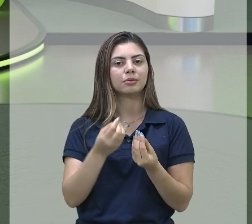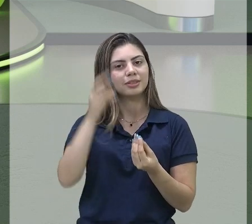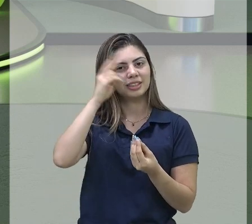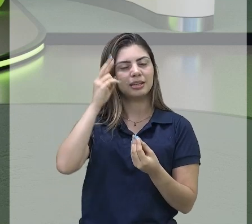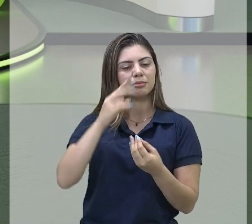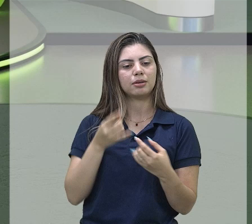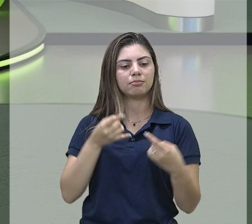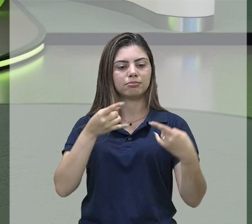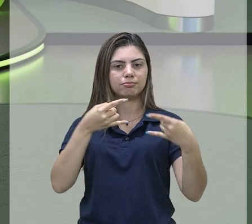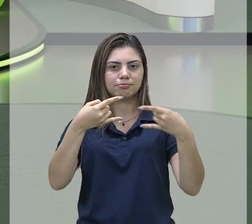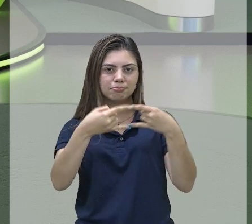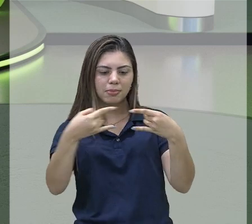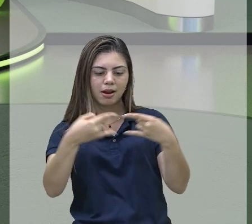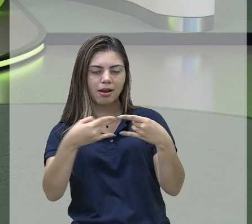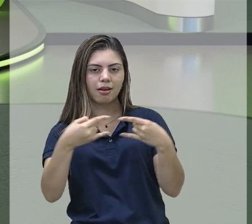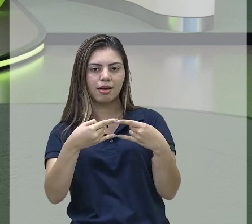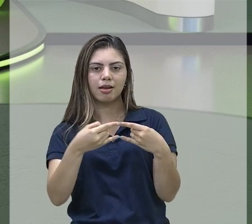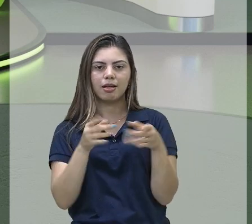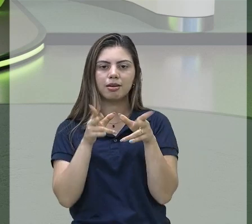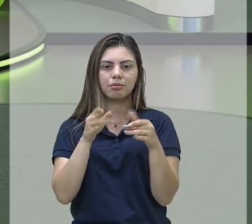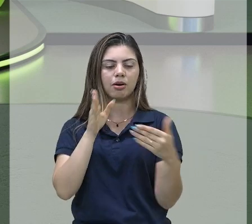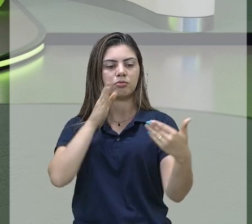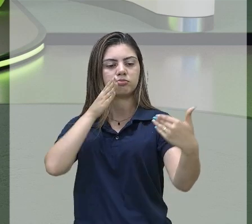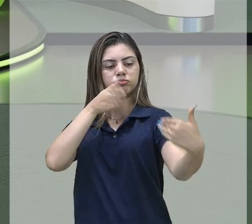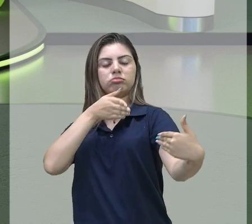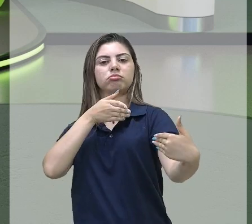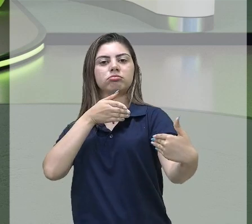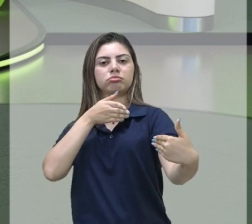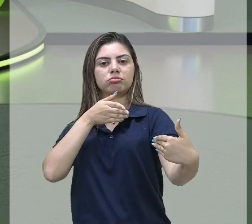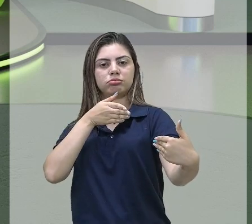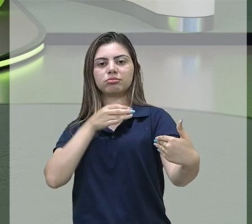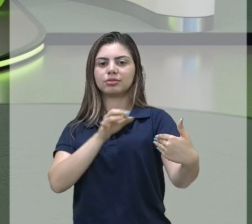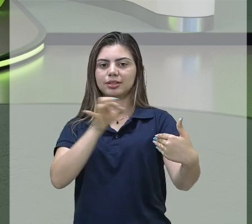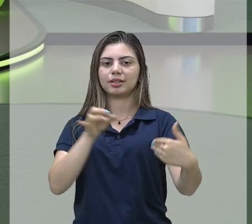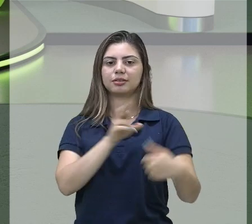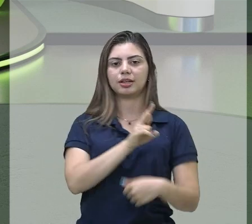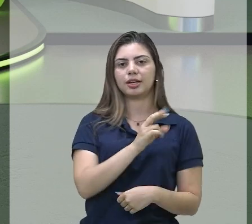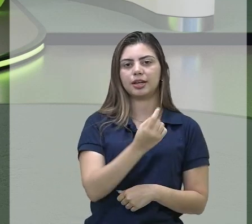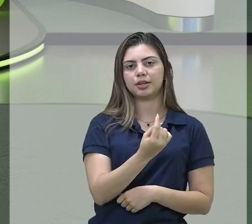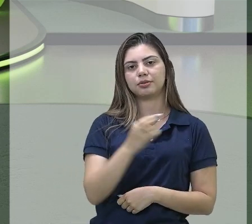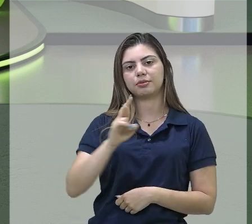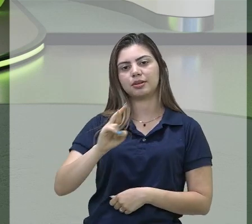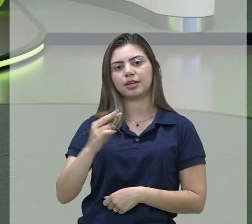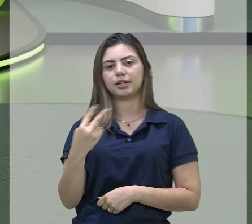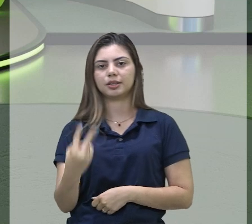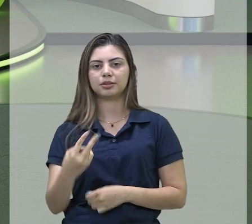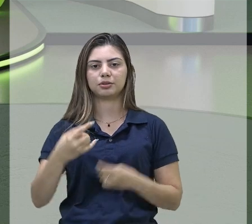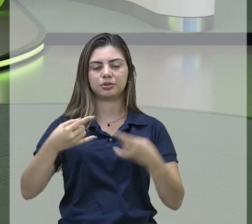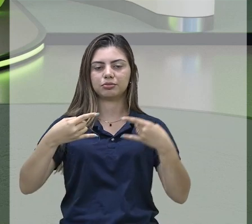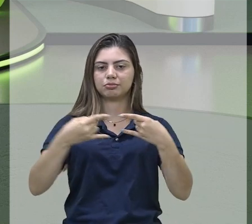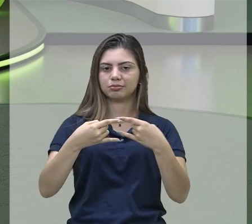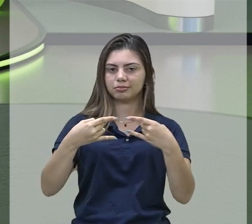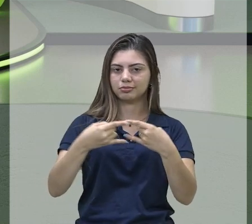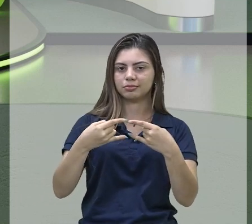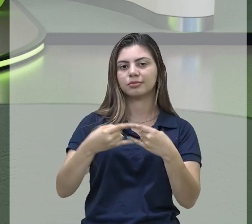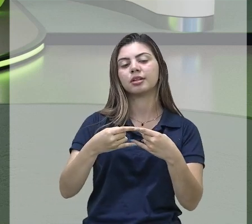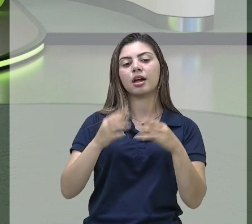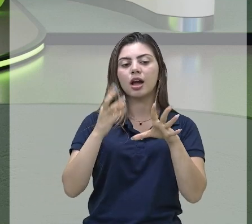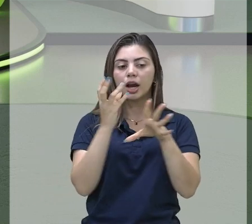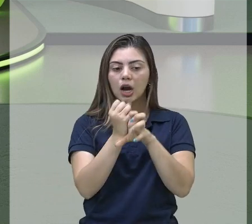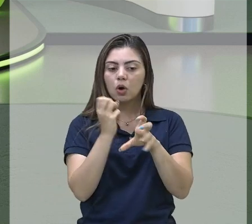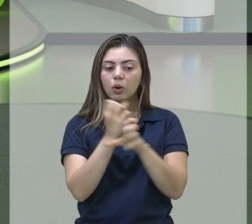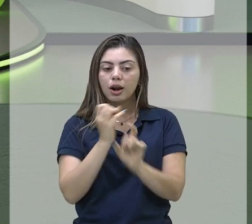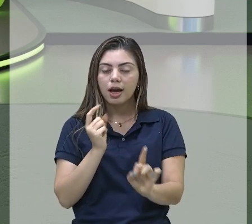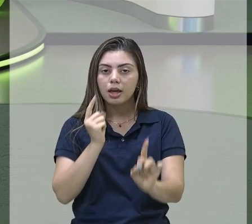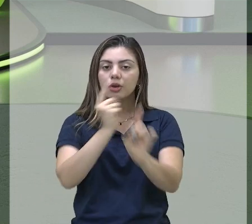ou seja, como os resistores estão aí, ó, R1 e R2. Aí eu encontro a resistência equivalente